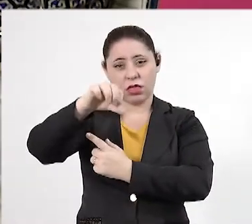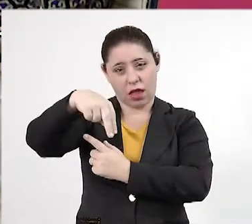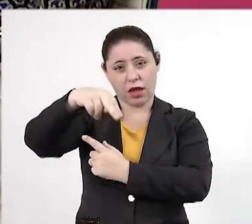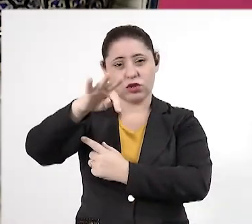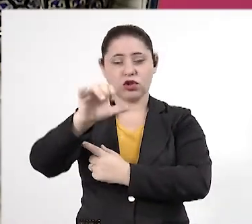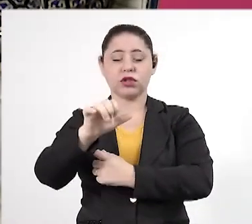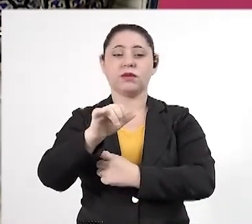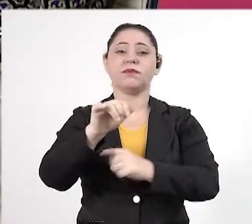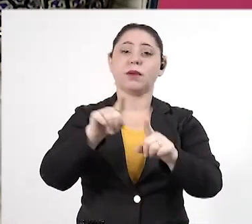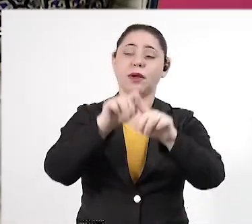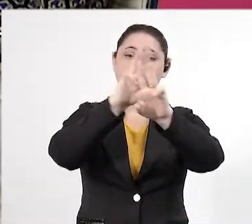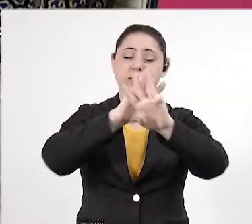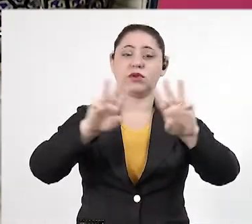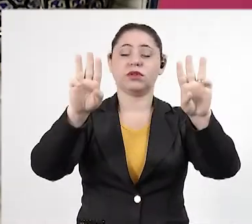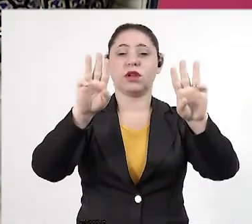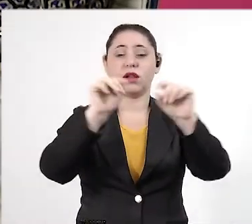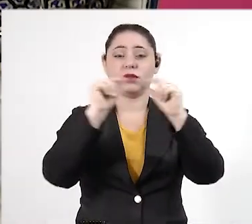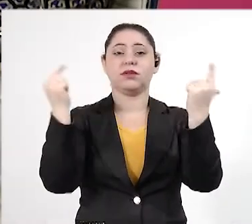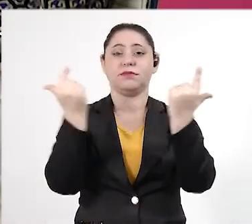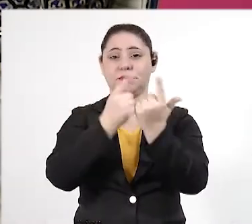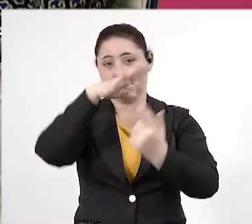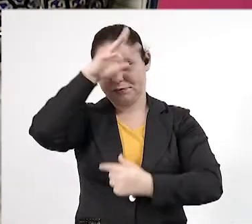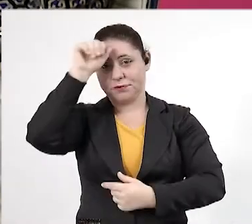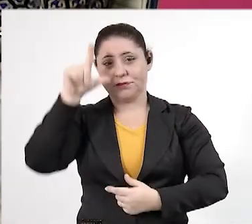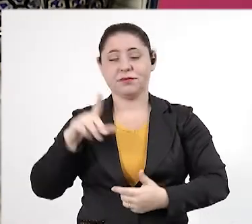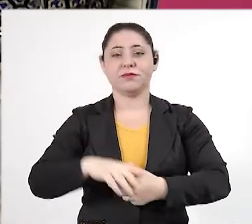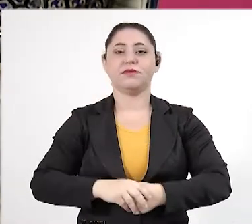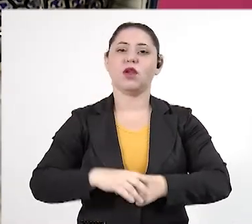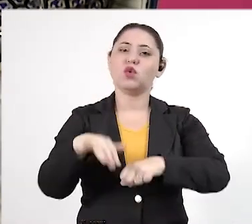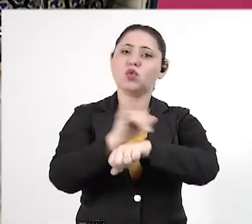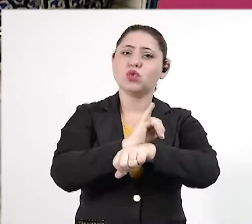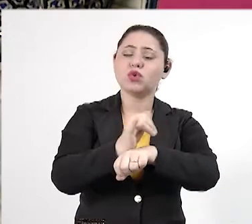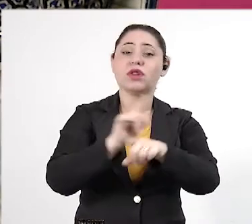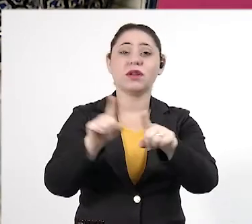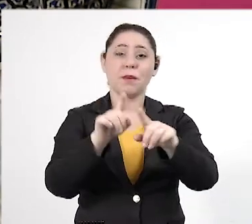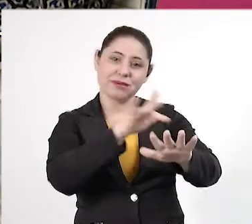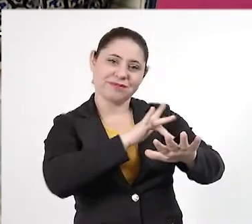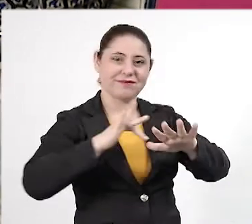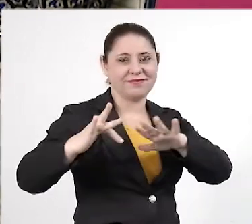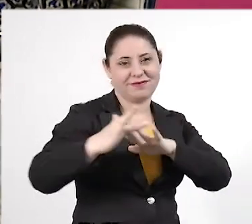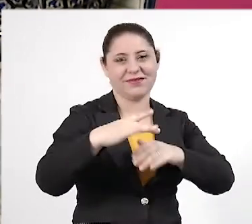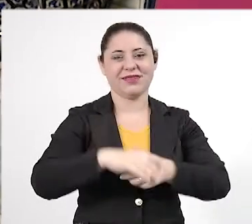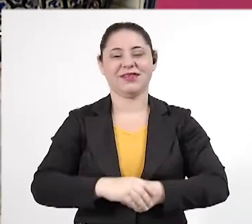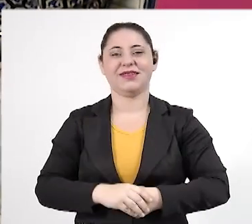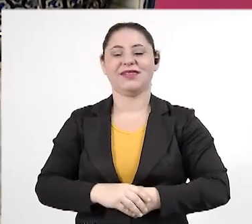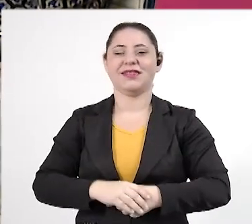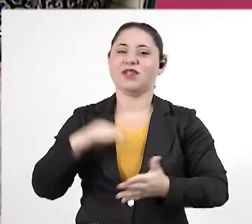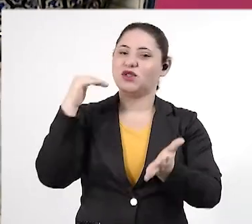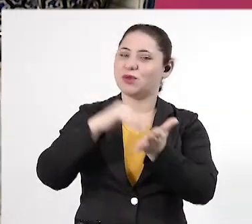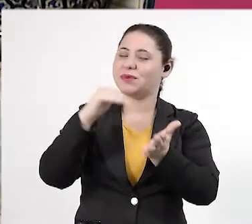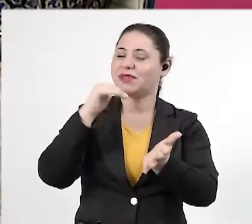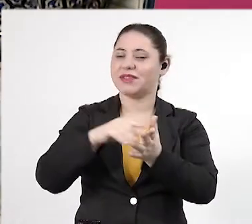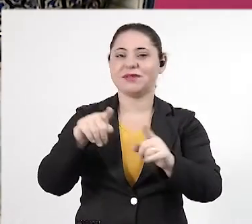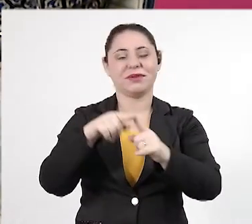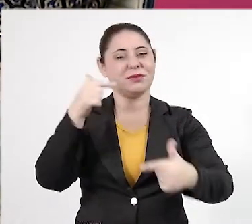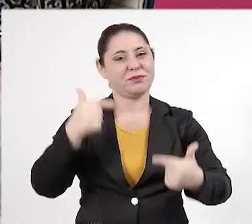da NET, no portal da TV Assembleia Legislativa de Mato Grosso do Sul no YouTube e nas mídias sociais da